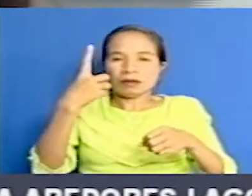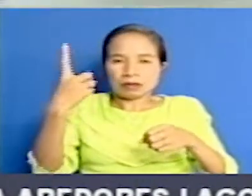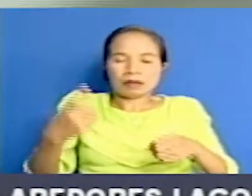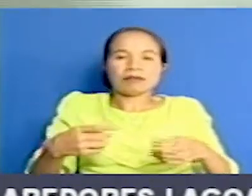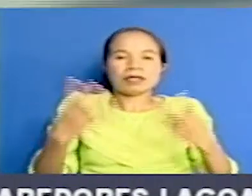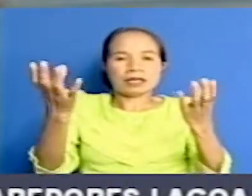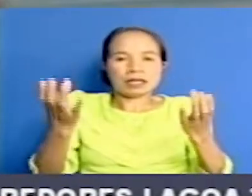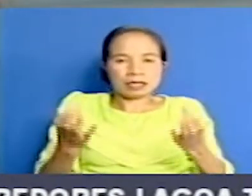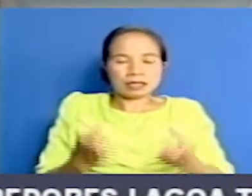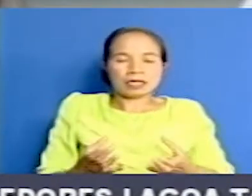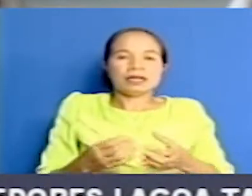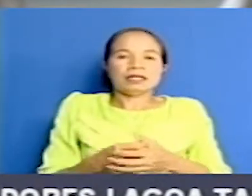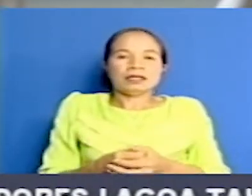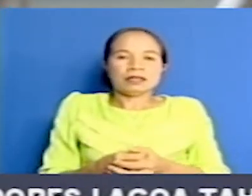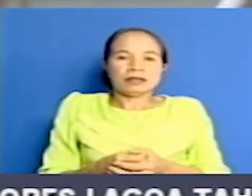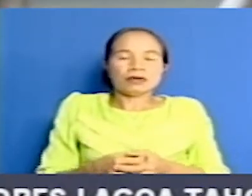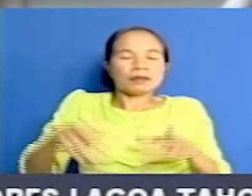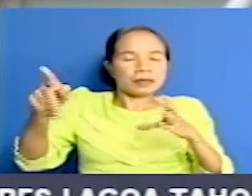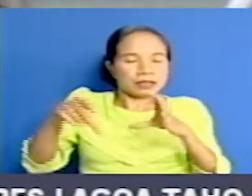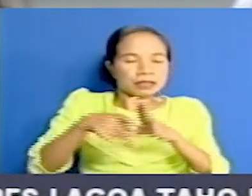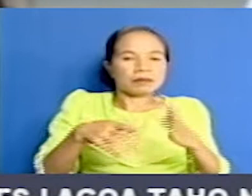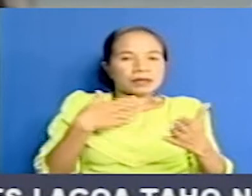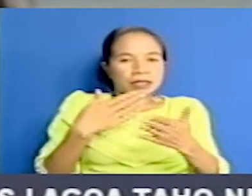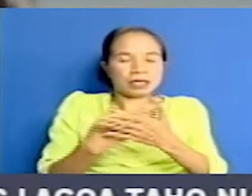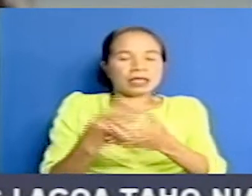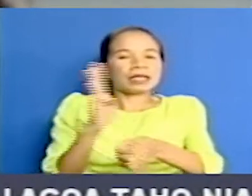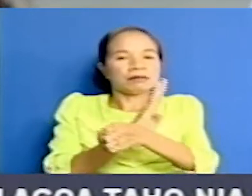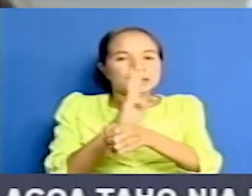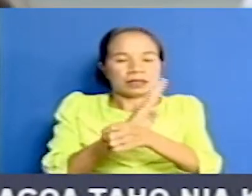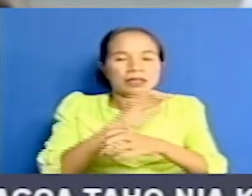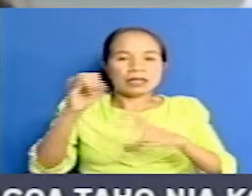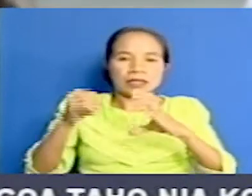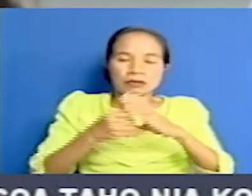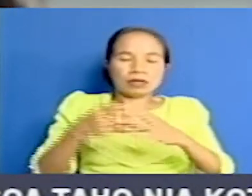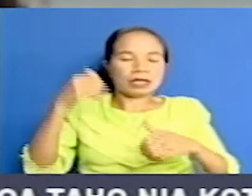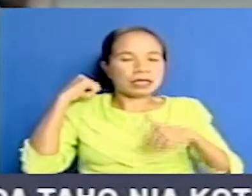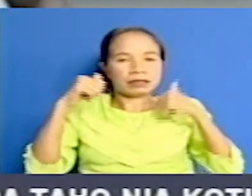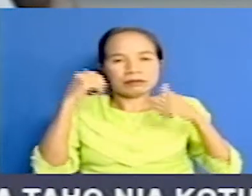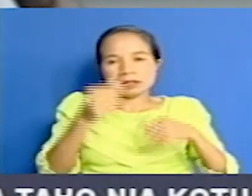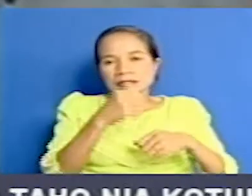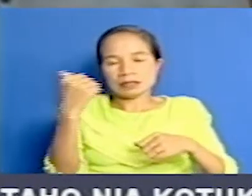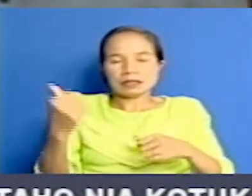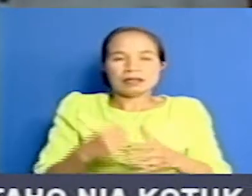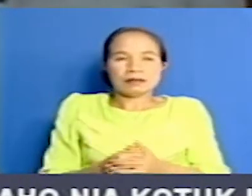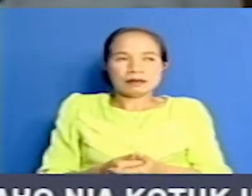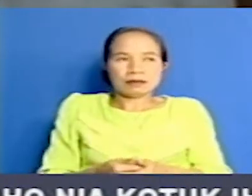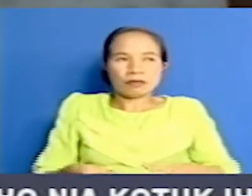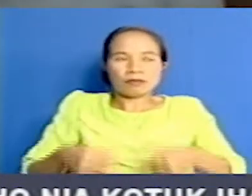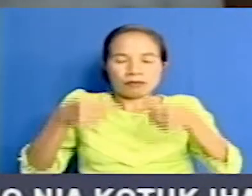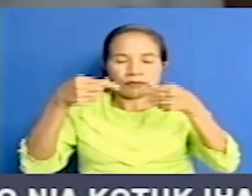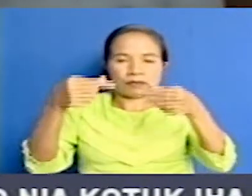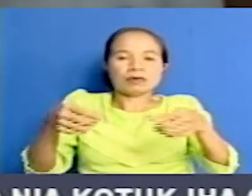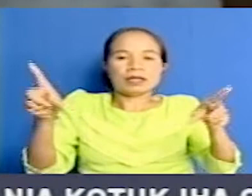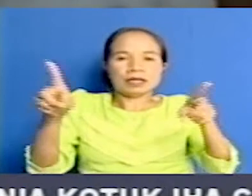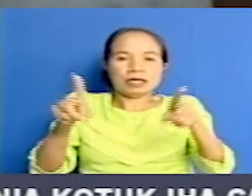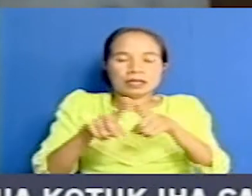a vontade, rodi ativa liutan e a vida negócio, inclui atividade selo. É, prêmio né, é